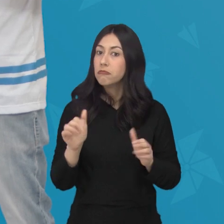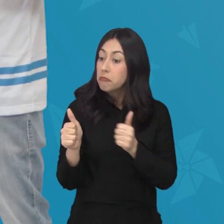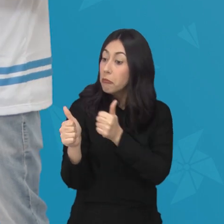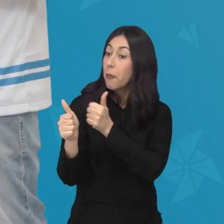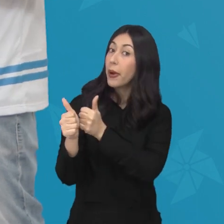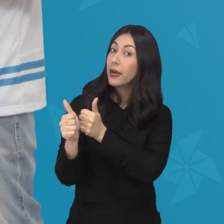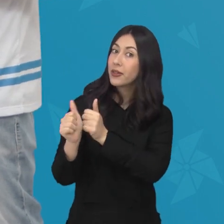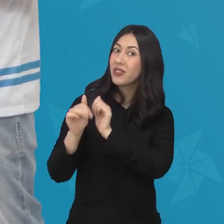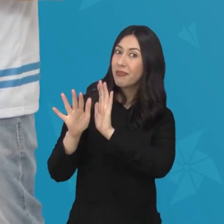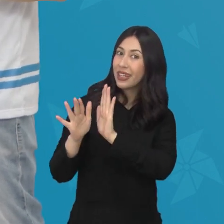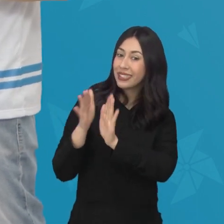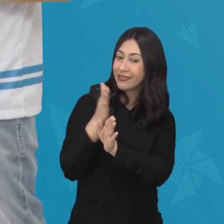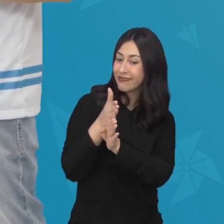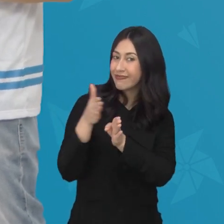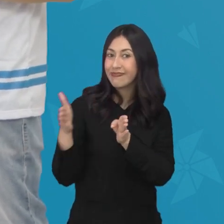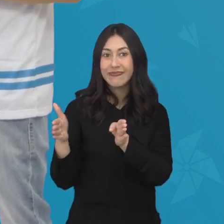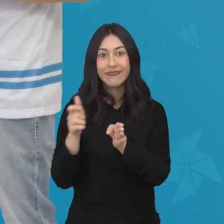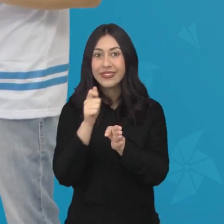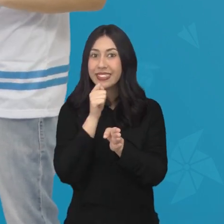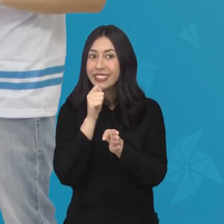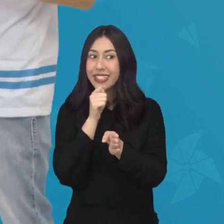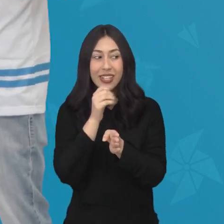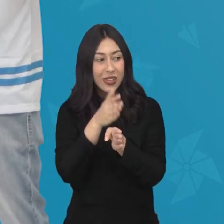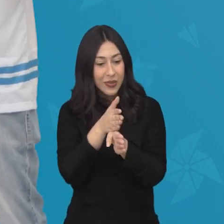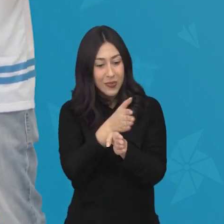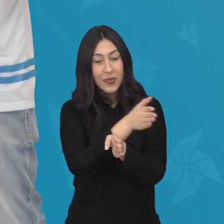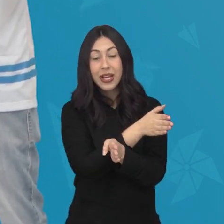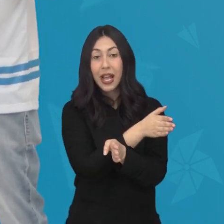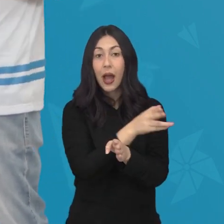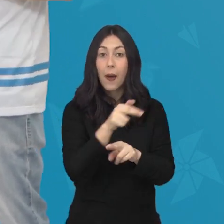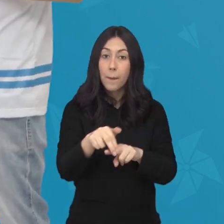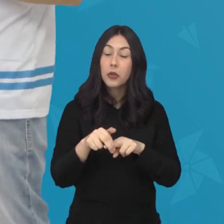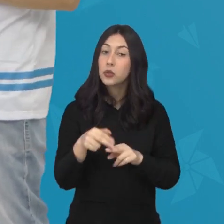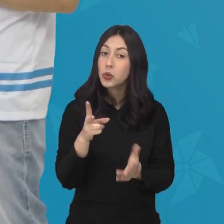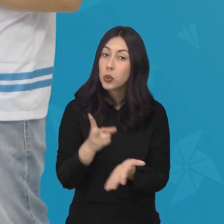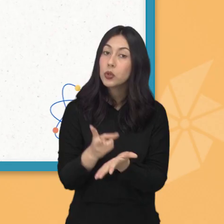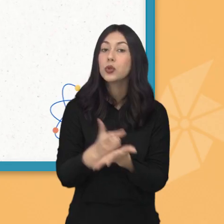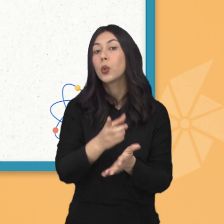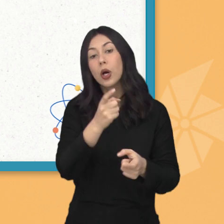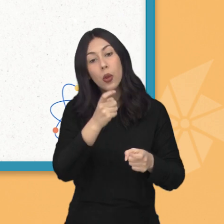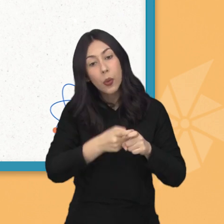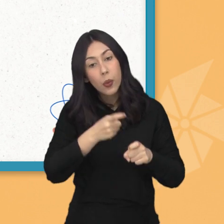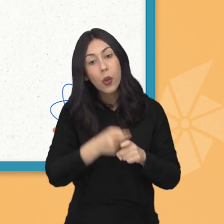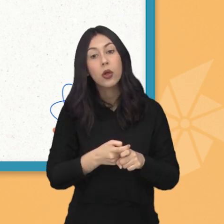próximo, mas ainda não está acima do seu ponto de fusão, então ele mantém no seu estado sólido.